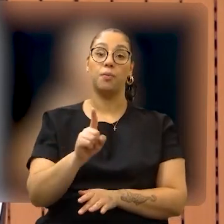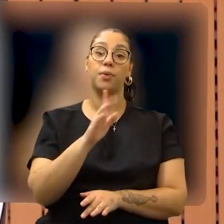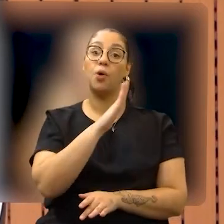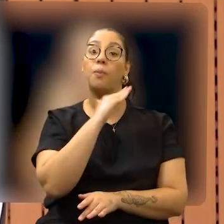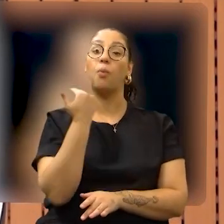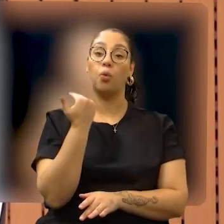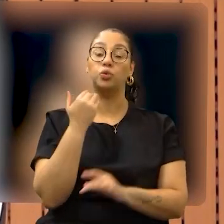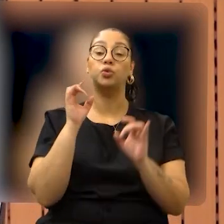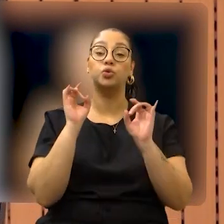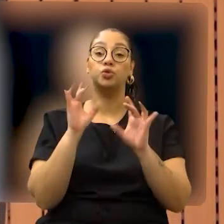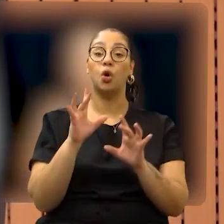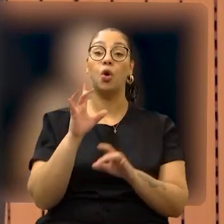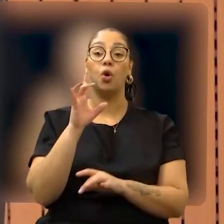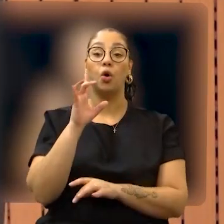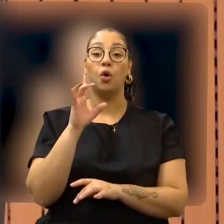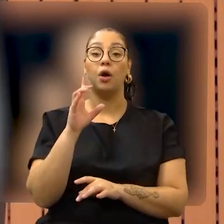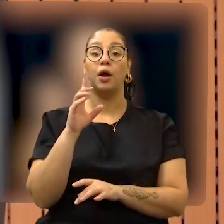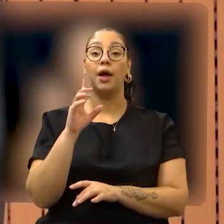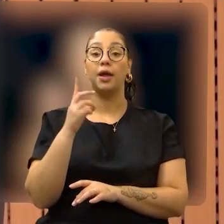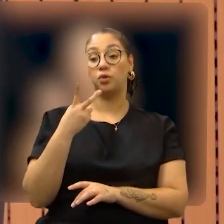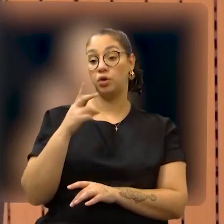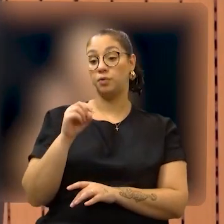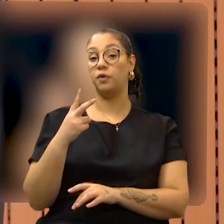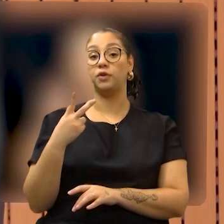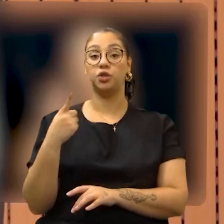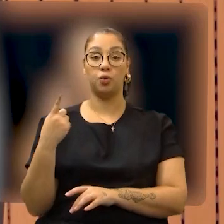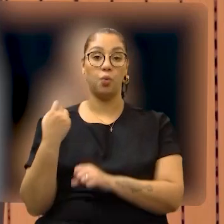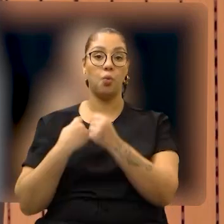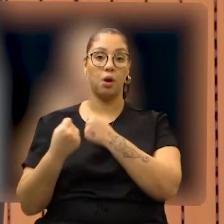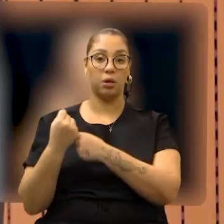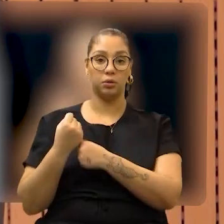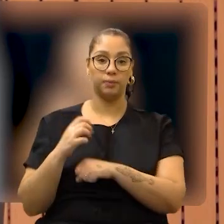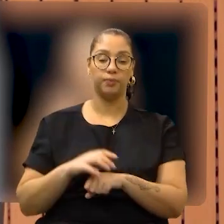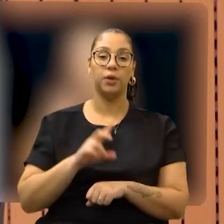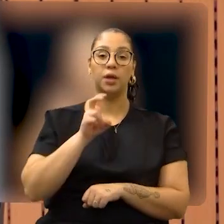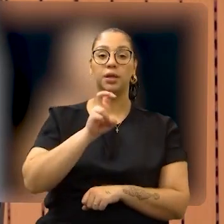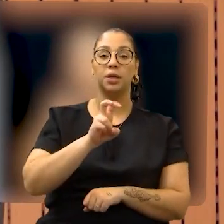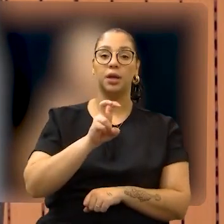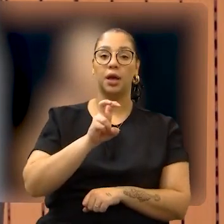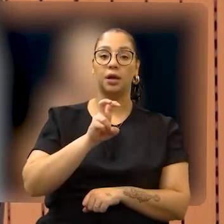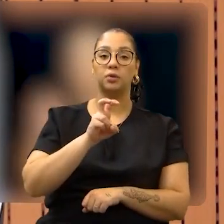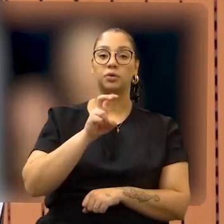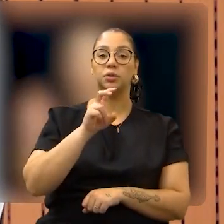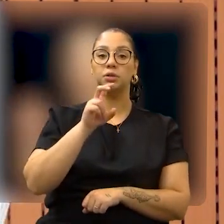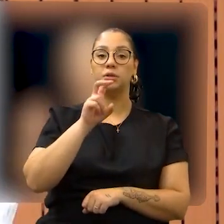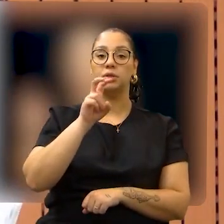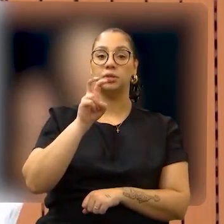2,5 mil óbitos só em 21, né? Com